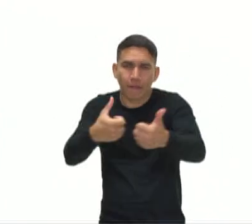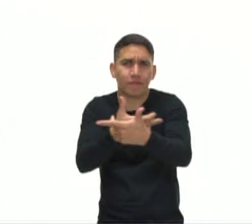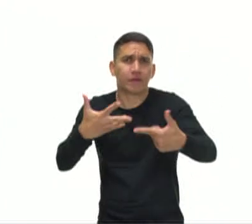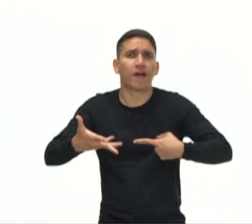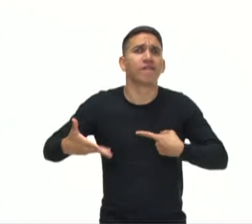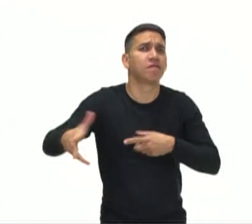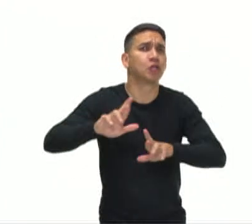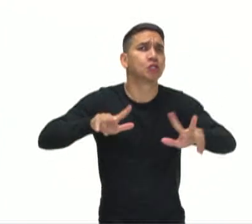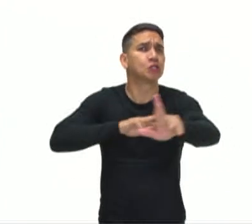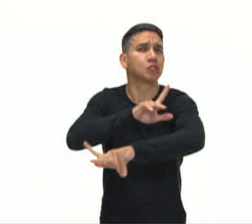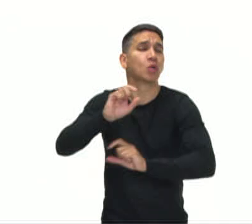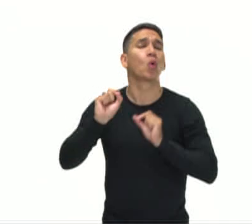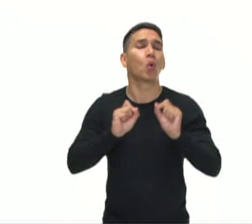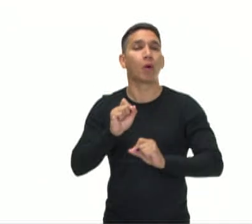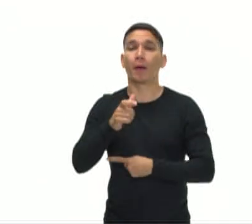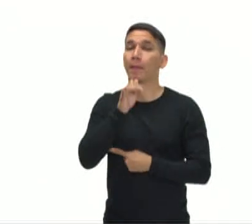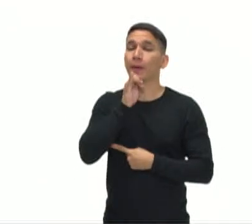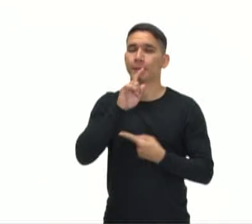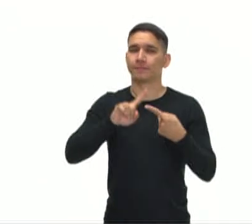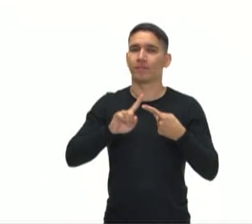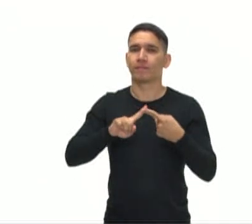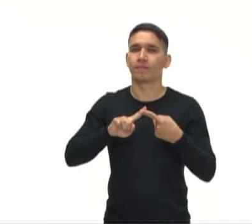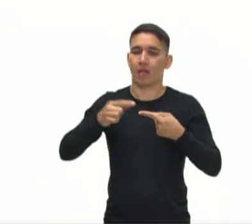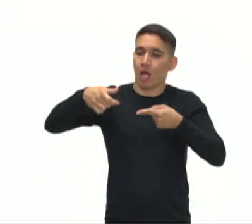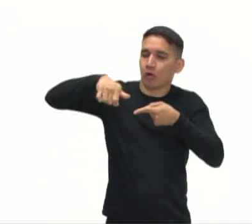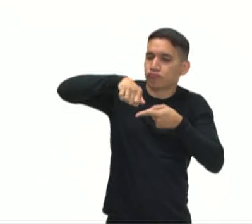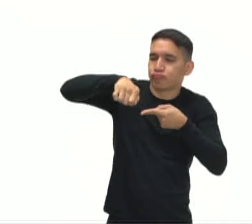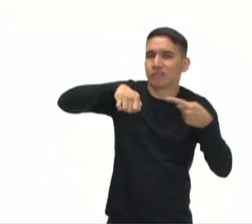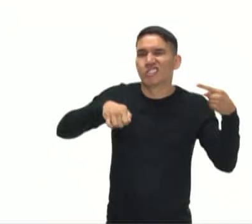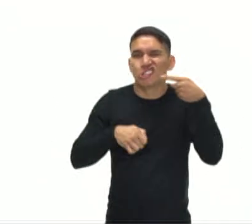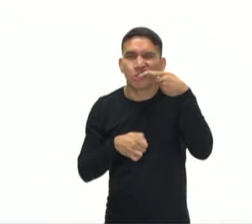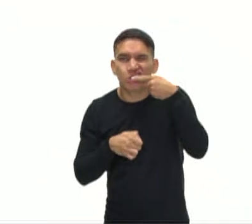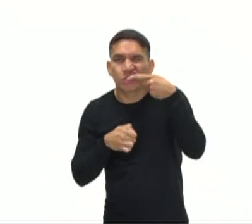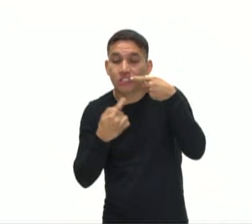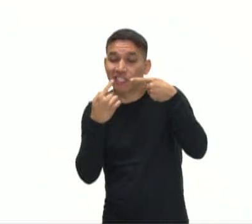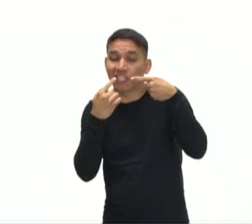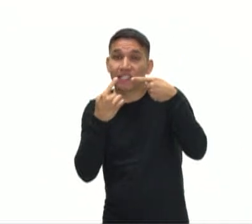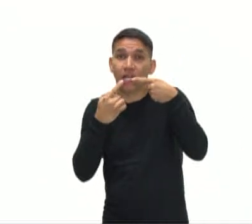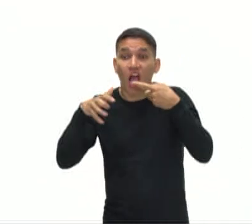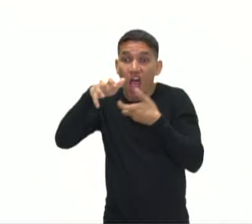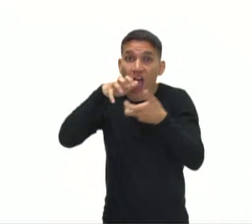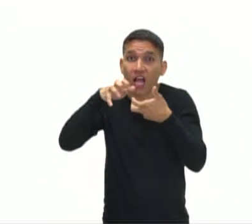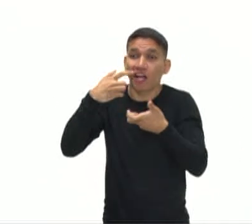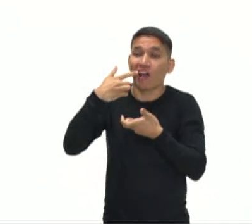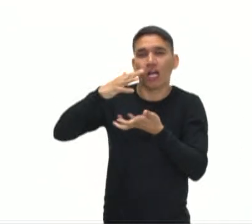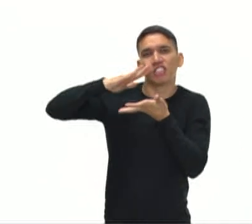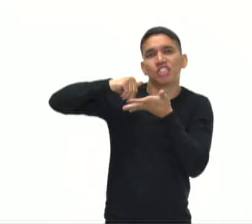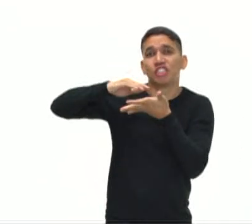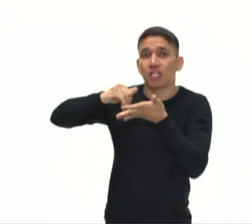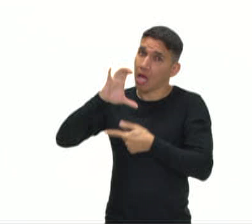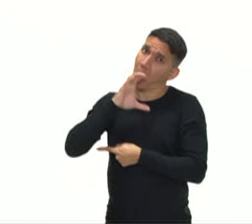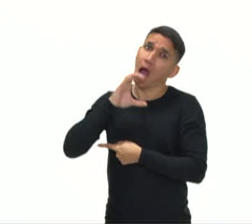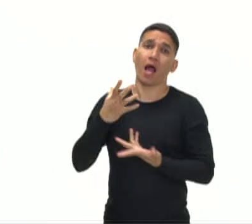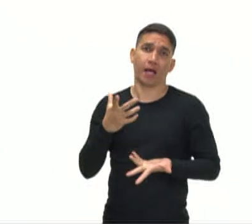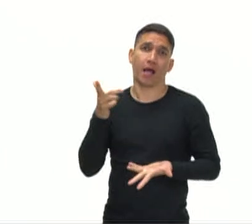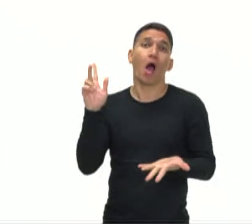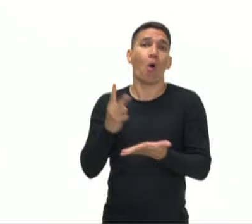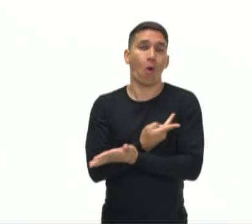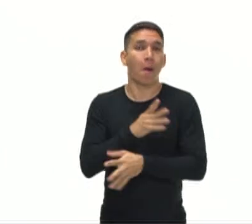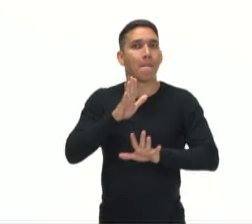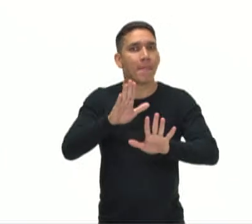Por exemplo, a reação entre o creme dental e a remoção da placa bacteriana é uma reação rápida. Porém, se